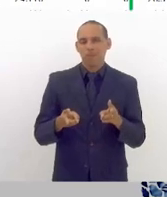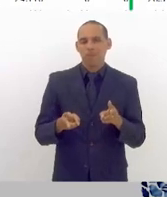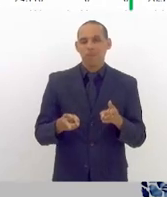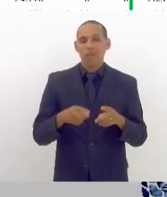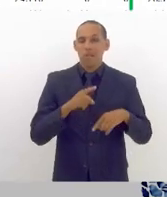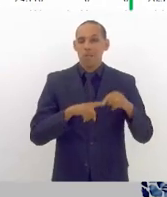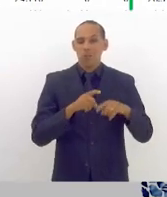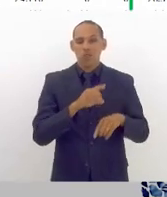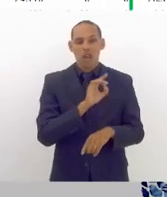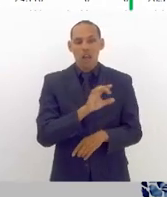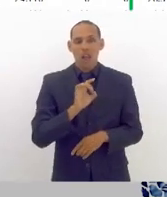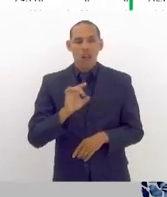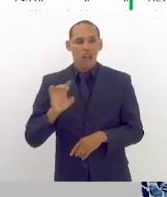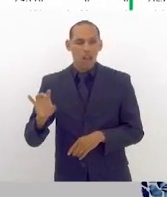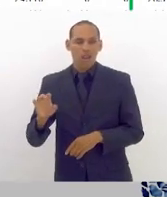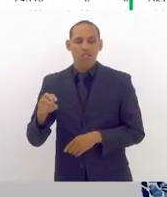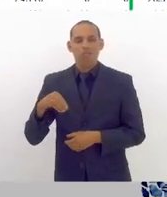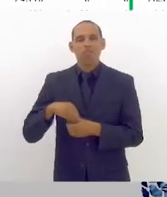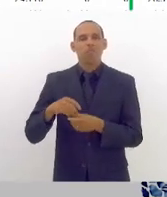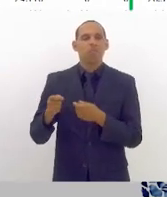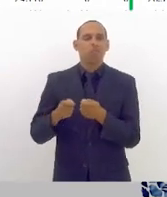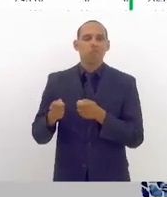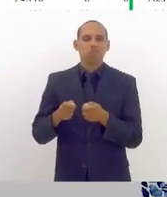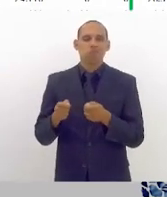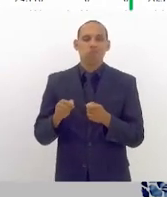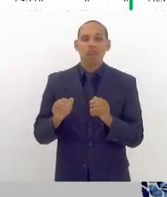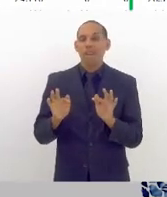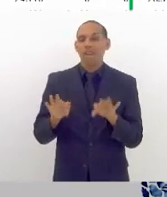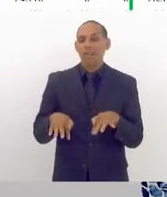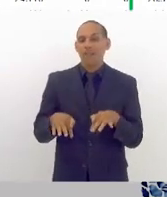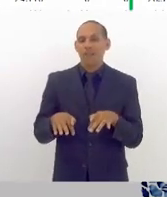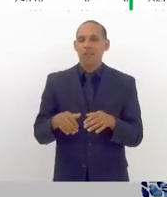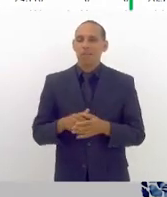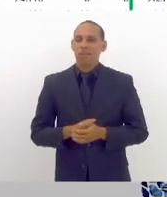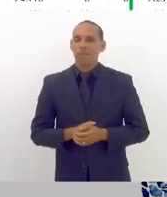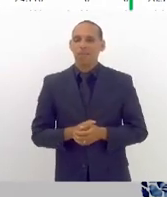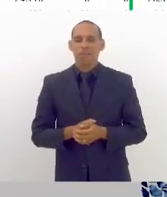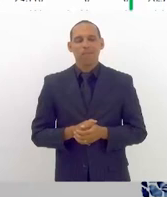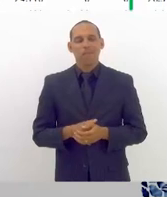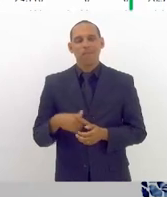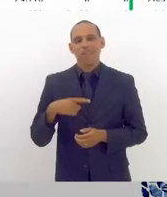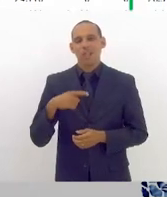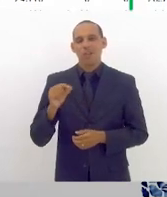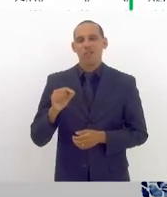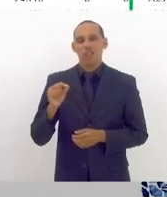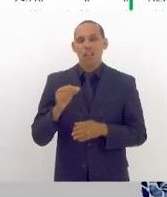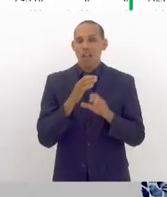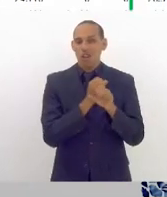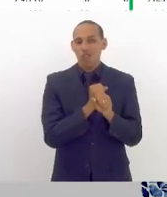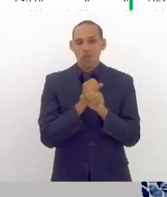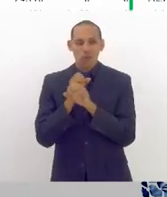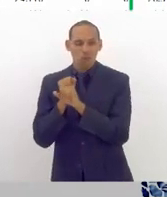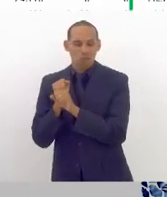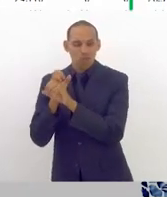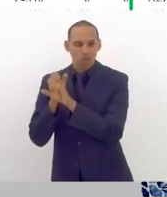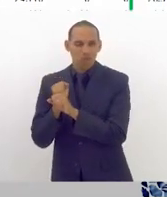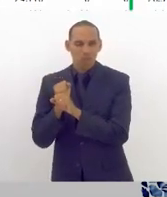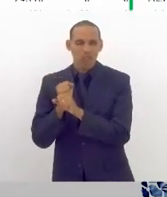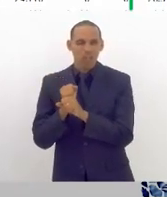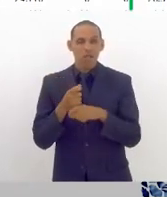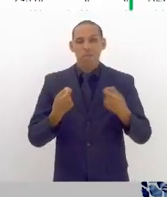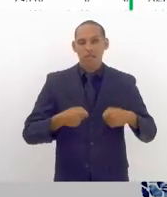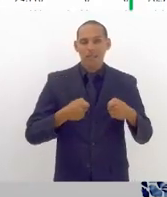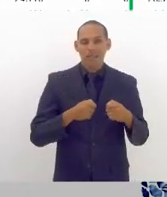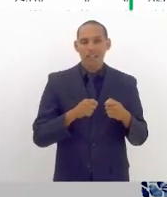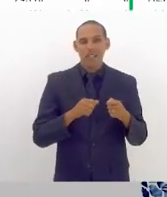por produto da demanda final na economia e finalmente seguindo adiante a gente obtém pela soma da demanda intermediária total e da